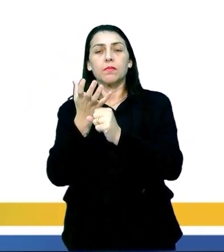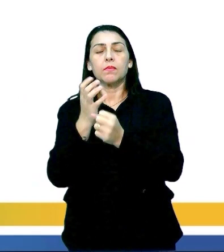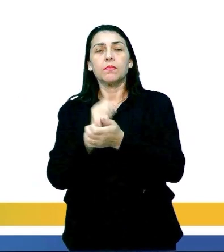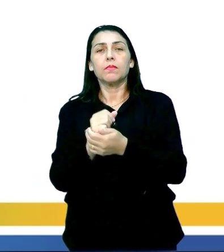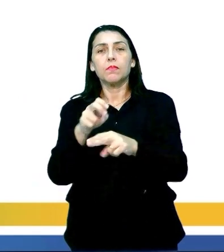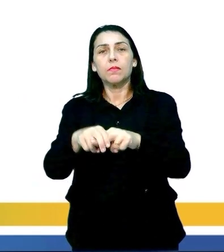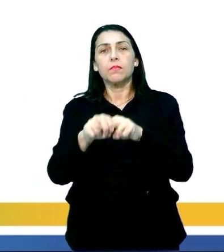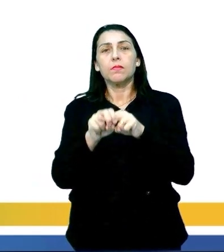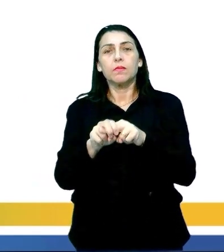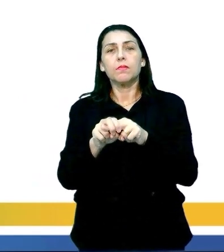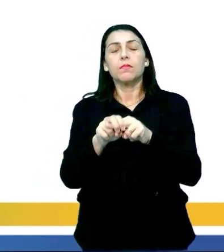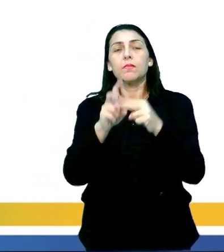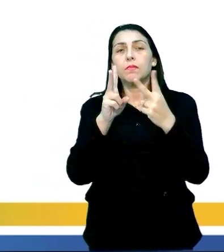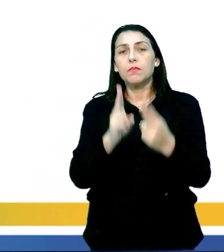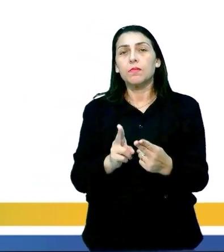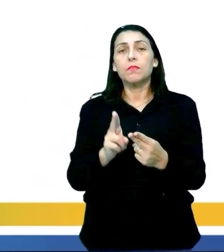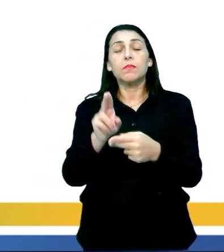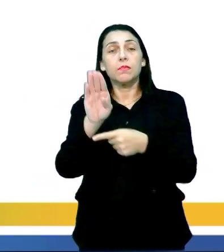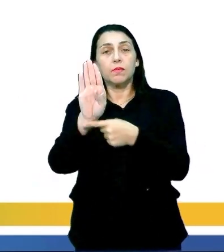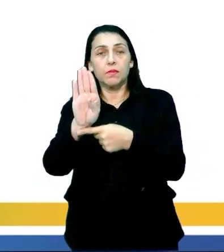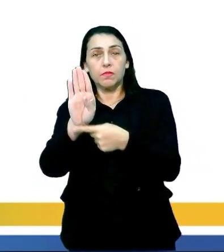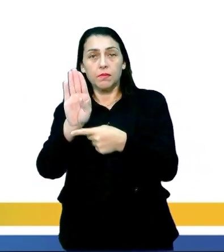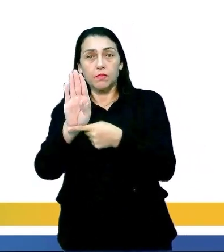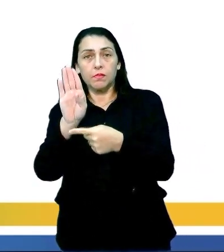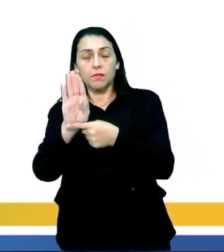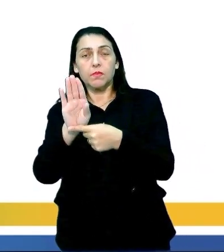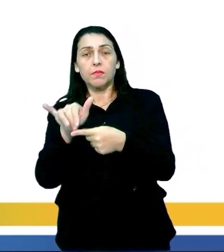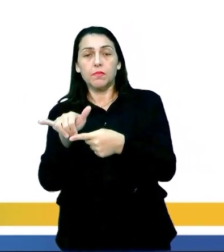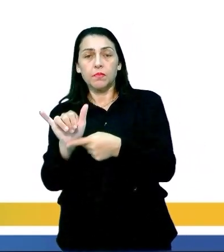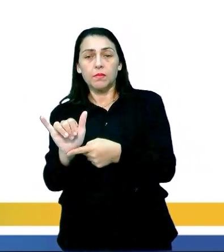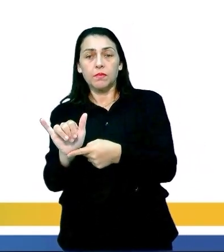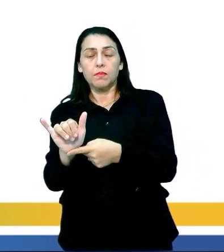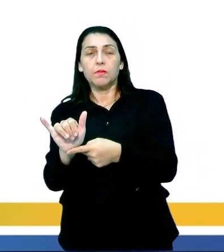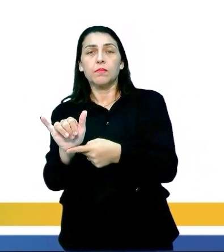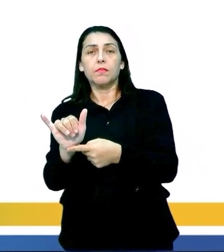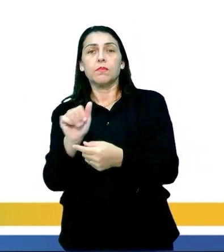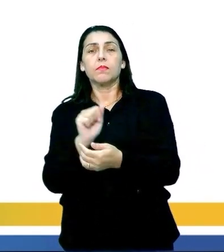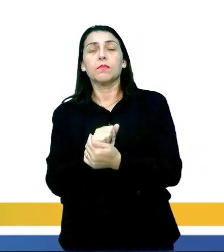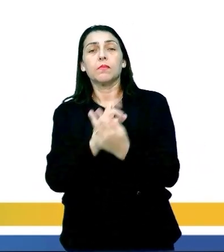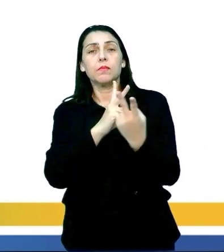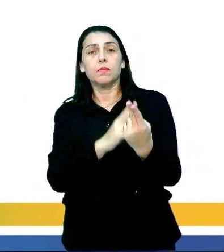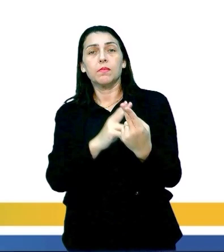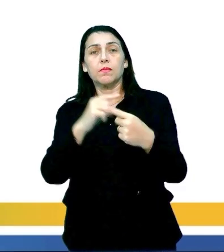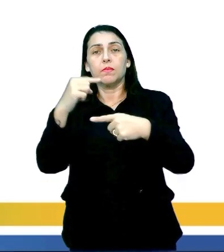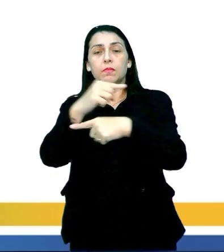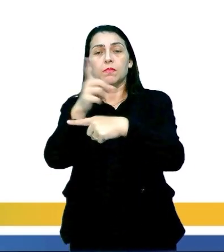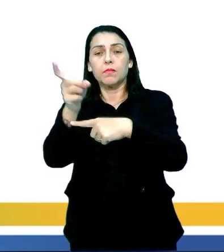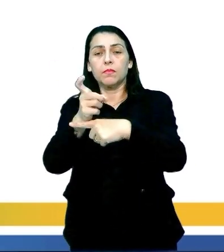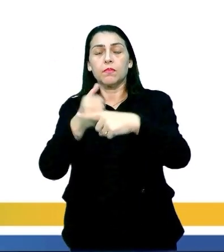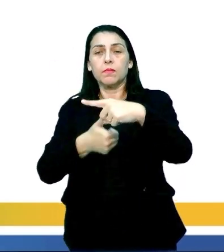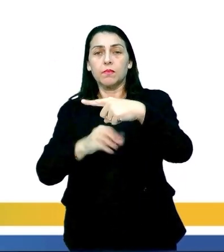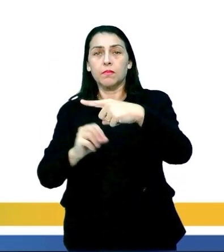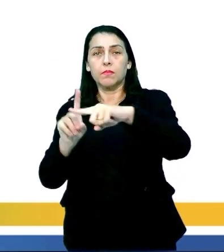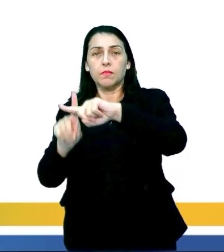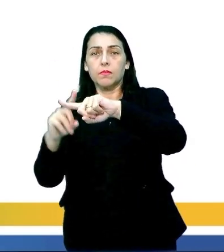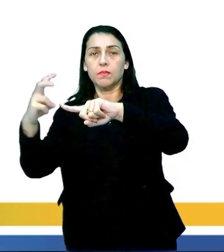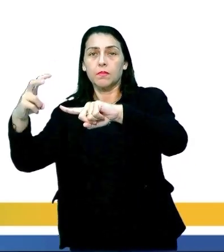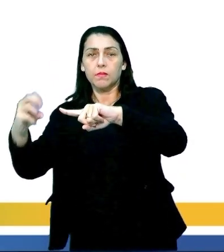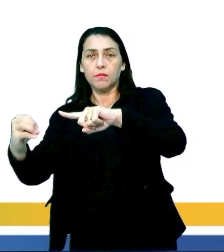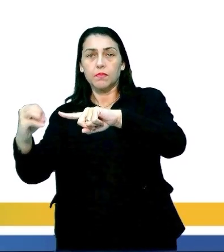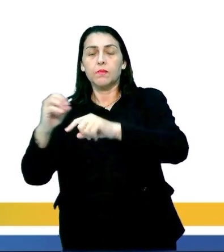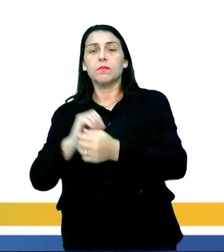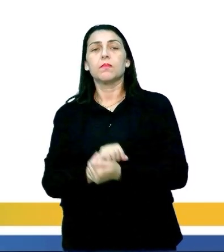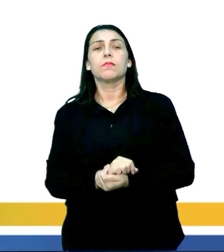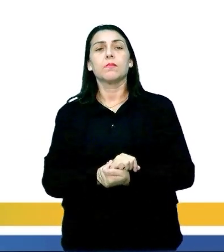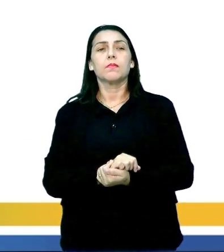a nossa alternativa correta é a letra B, que é y, tá? Igual a menos x sobre 10 mais 50.